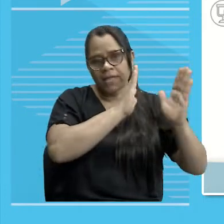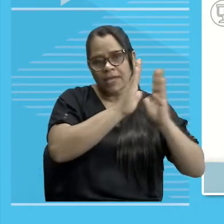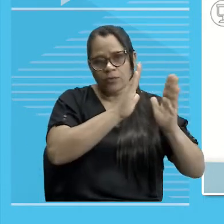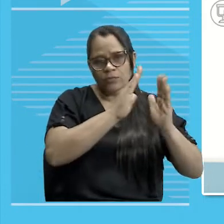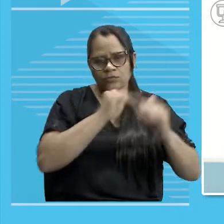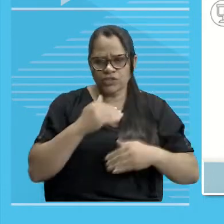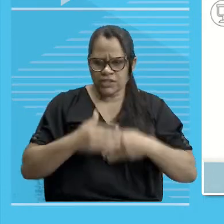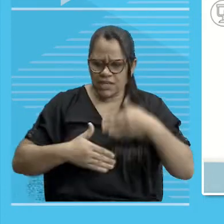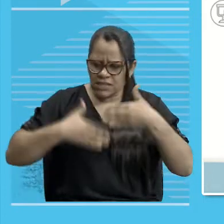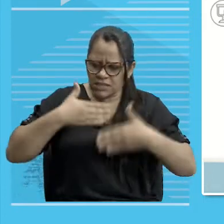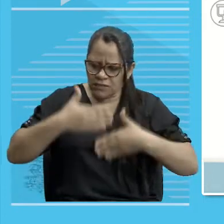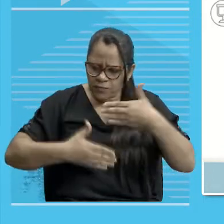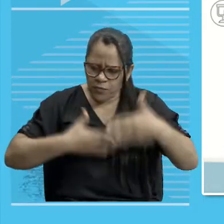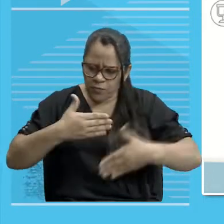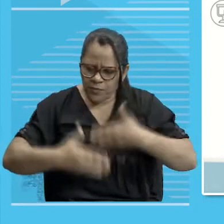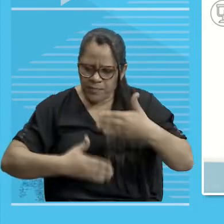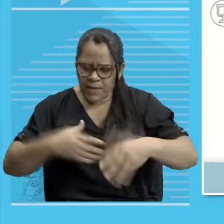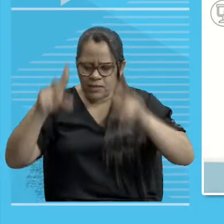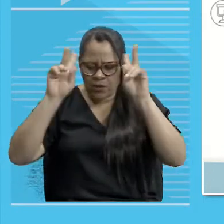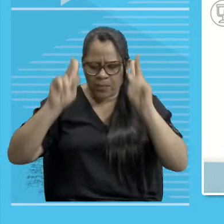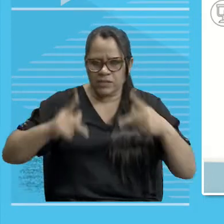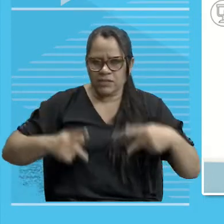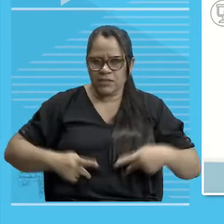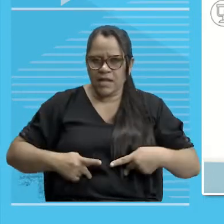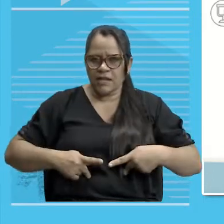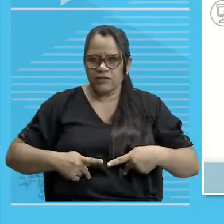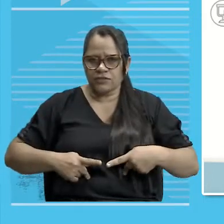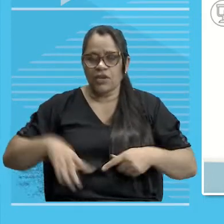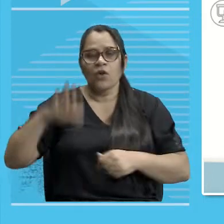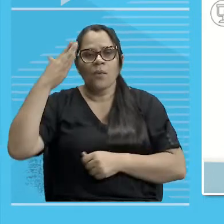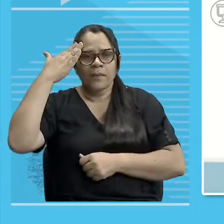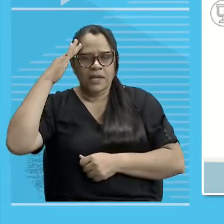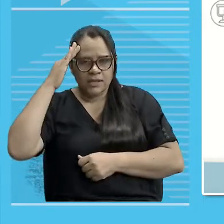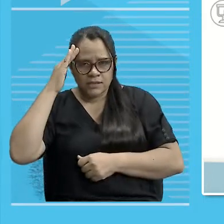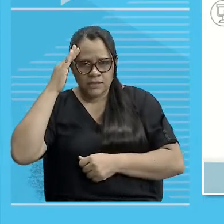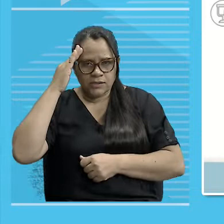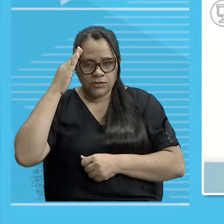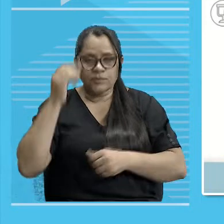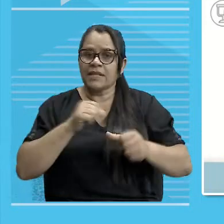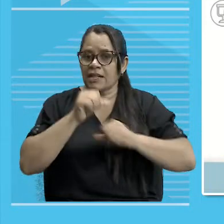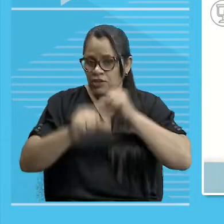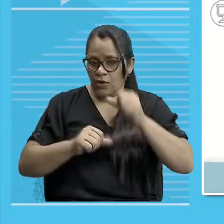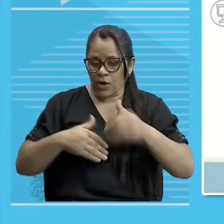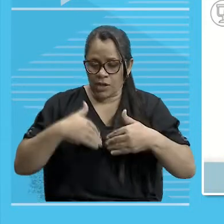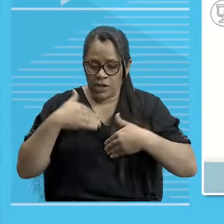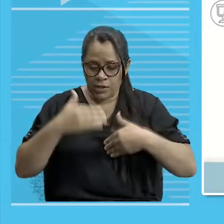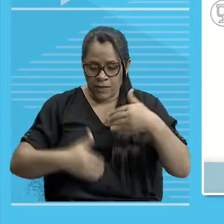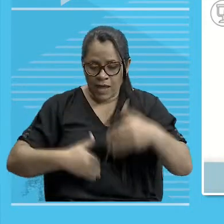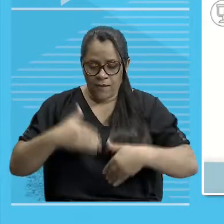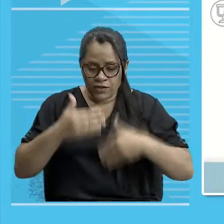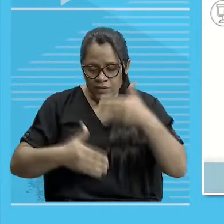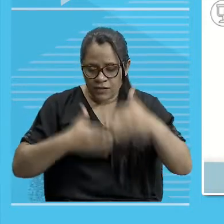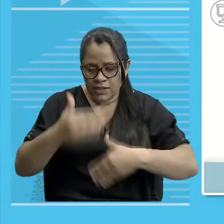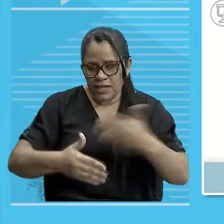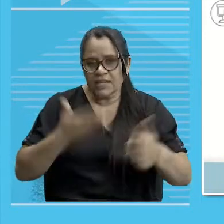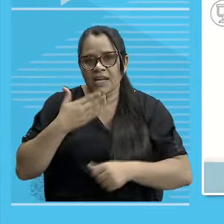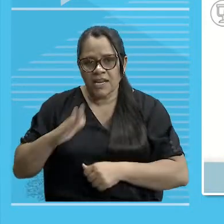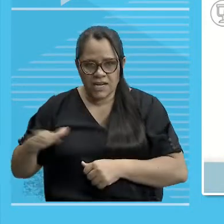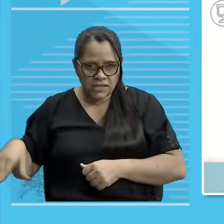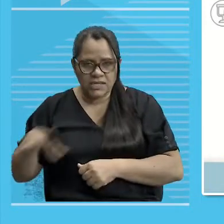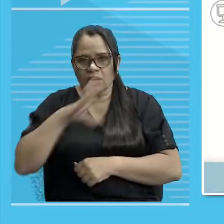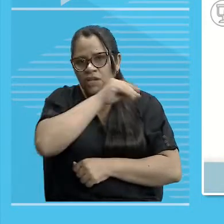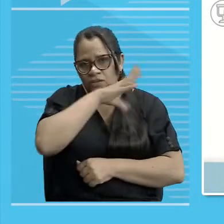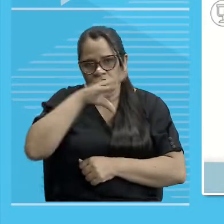transição humano, compreendido ali entre a infância e a adolescência. O que que caracteriza a